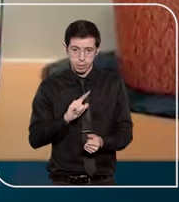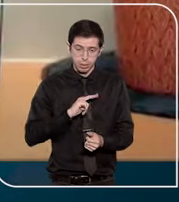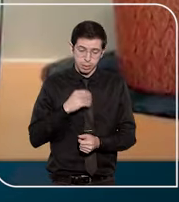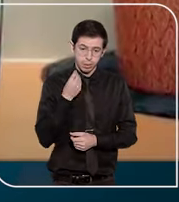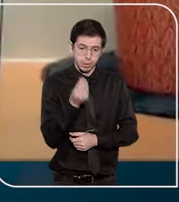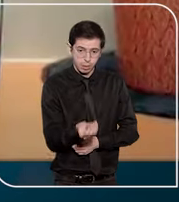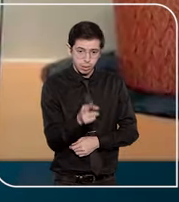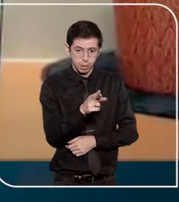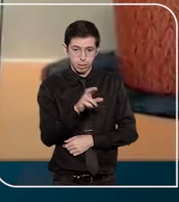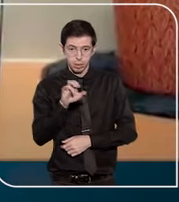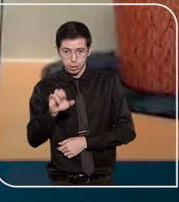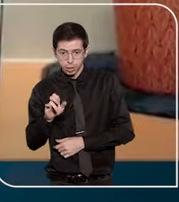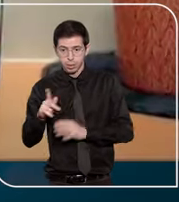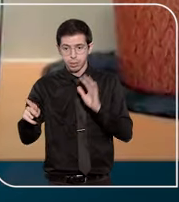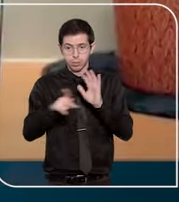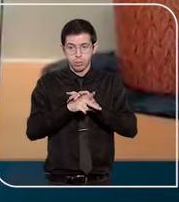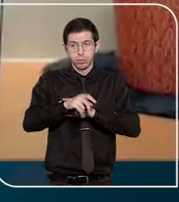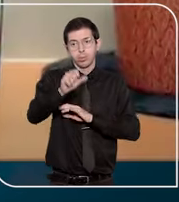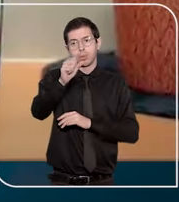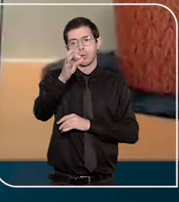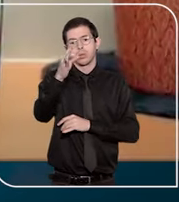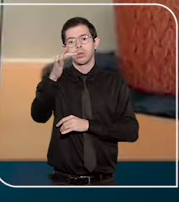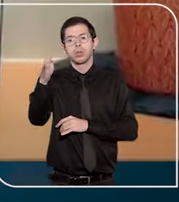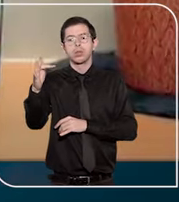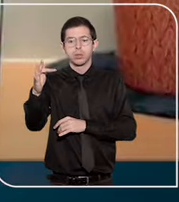RE pelo Supremo. Então, eles fazem